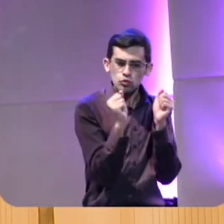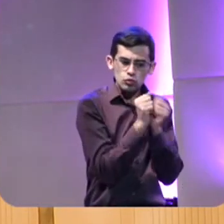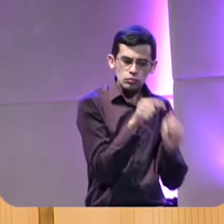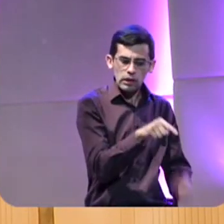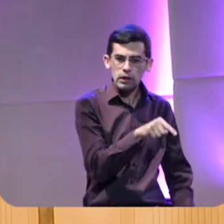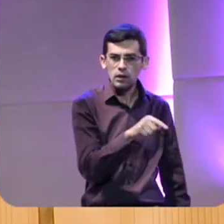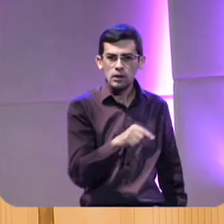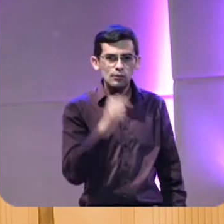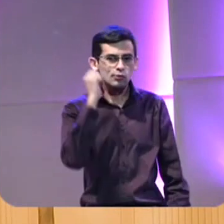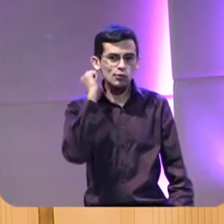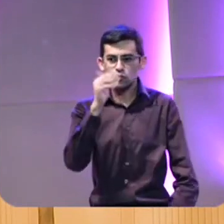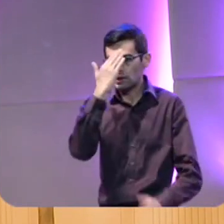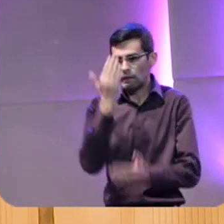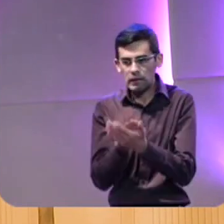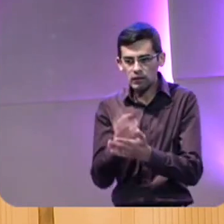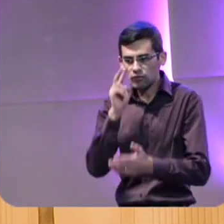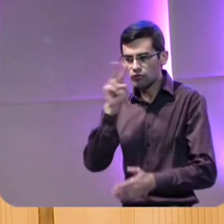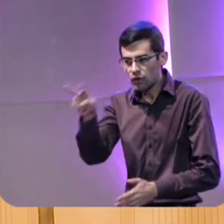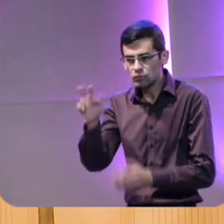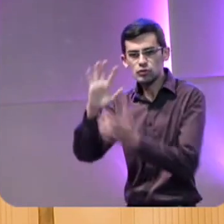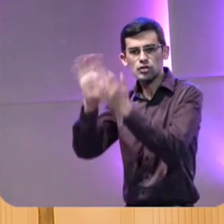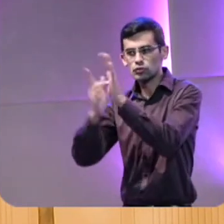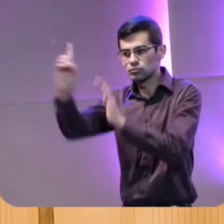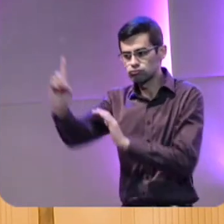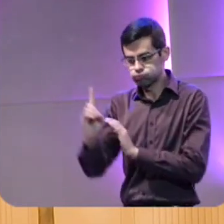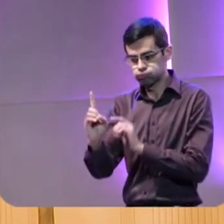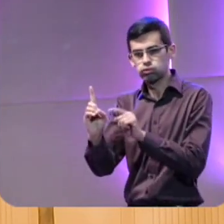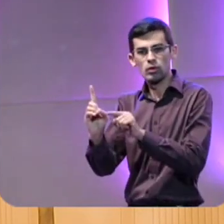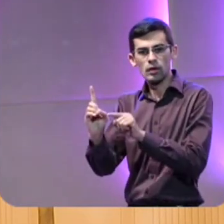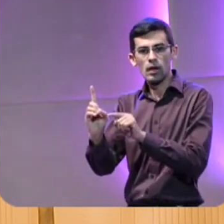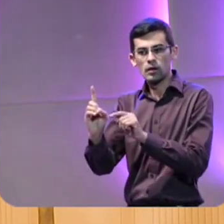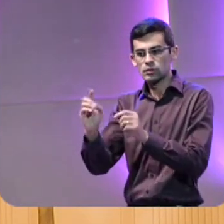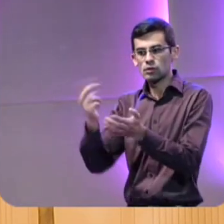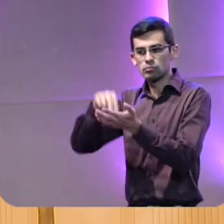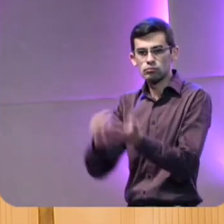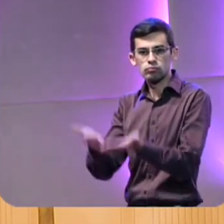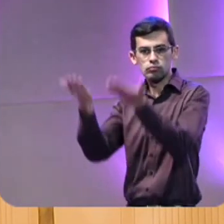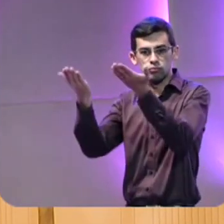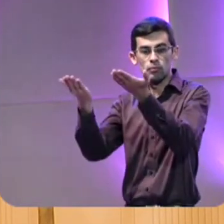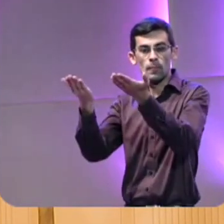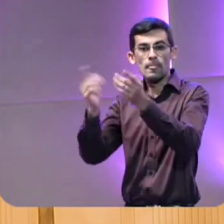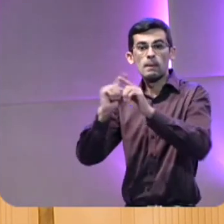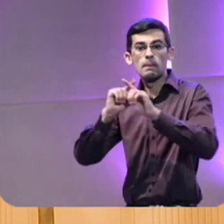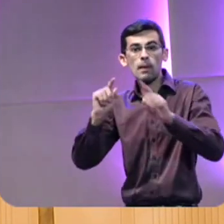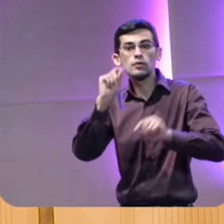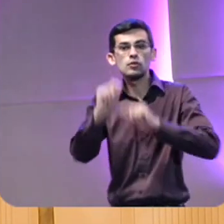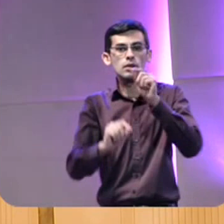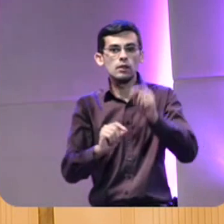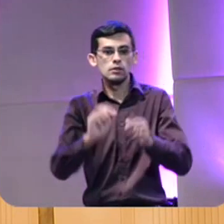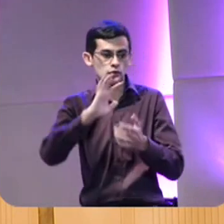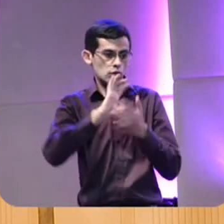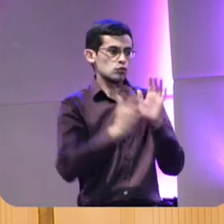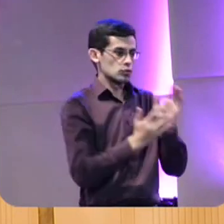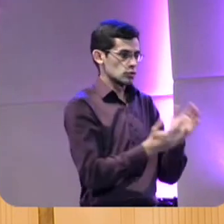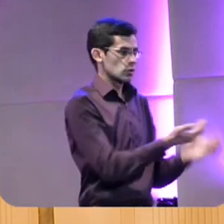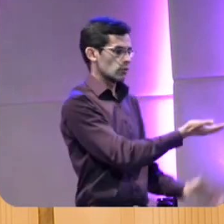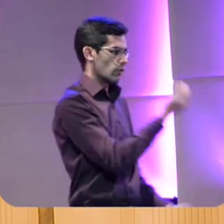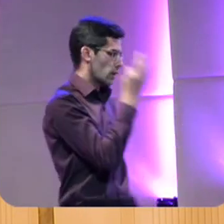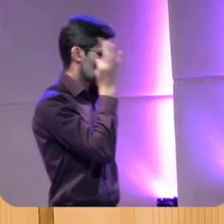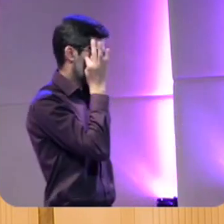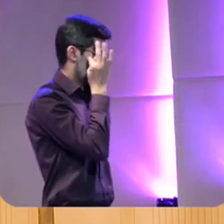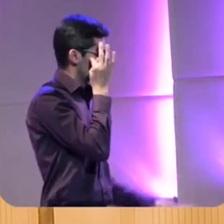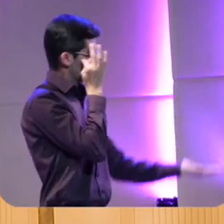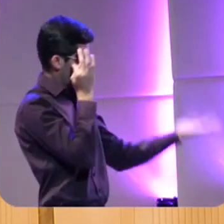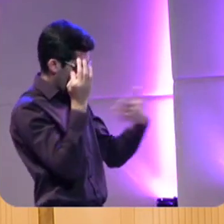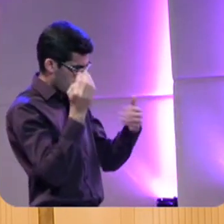e ele não era capaz de crer, nem vendo que era Jesus ressuscitado que estava lá. E então Jesus chama Tomé e diz assim: